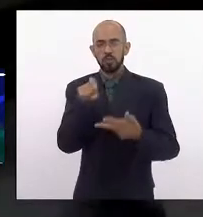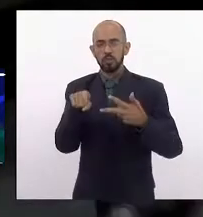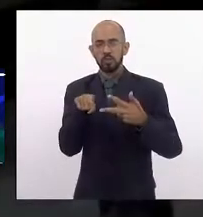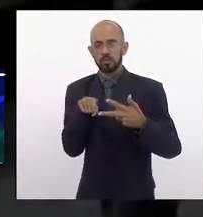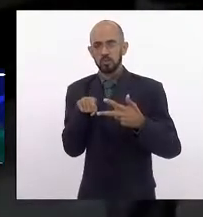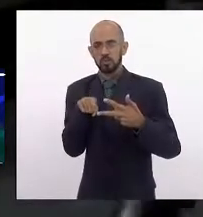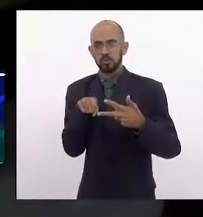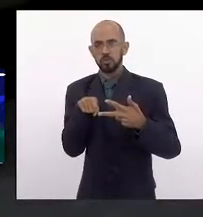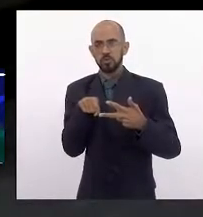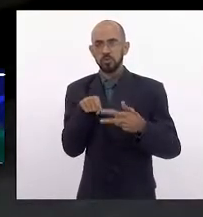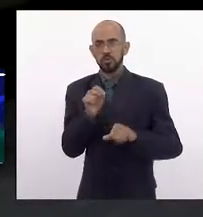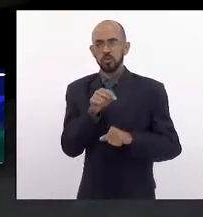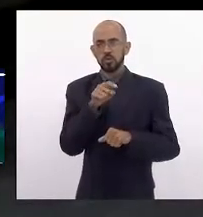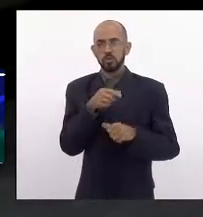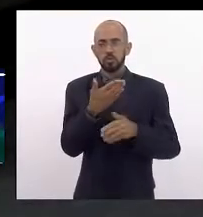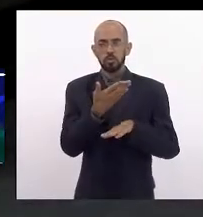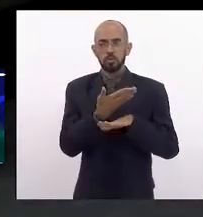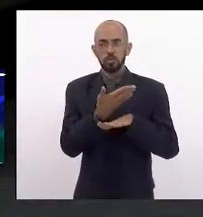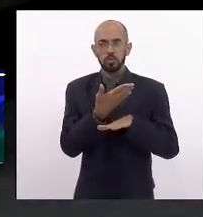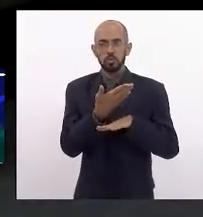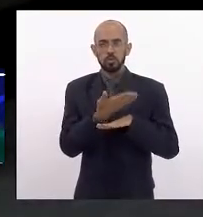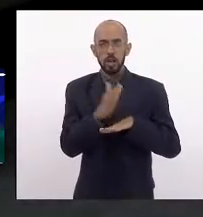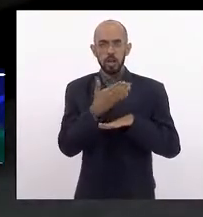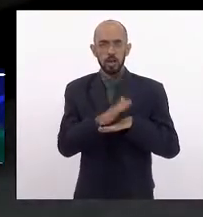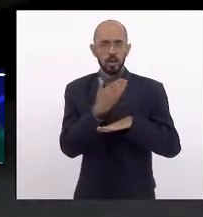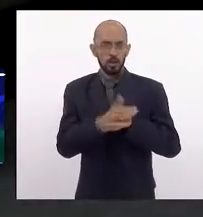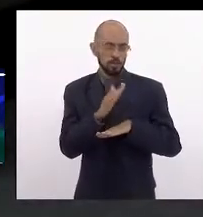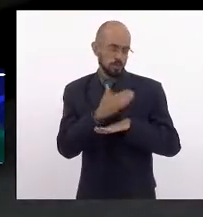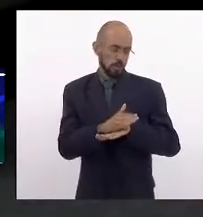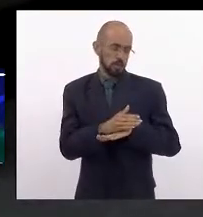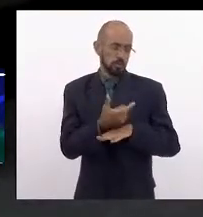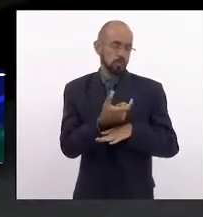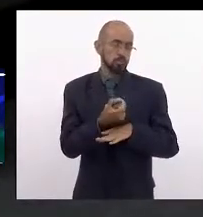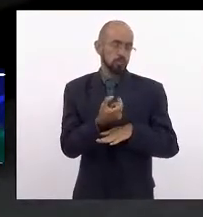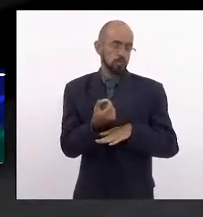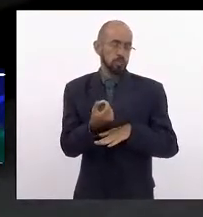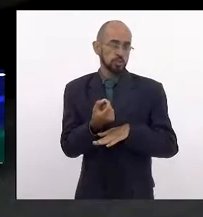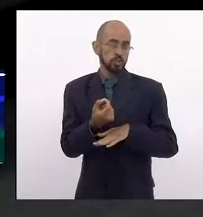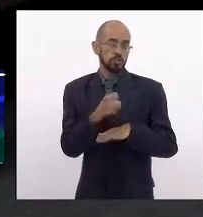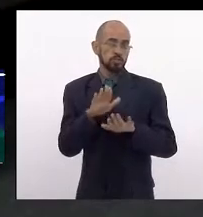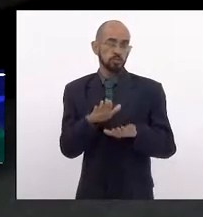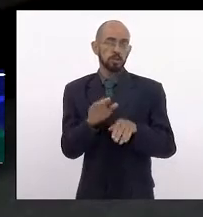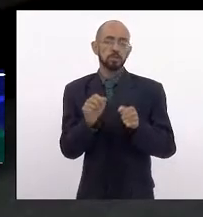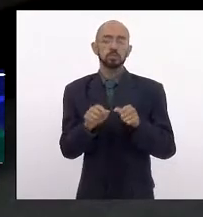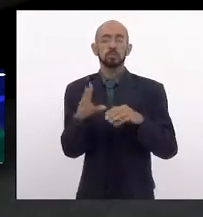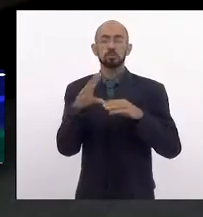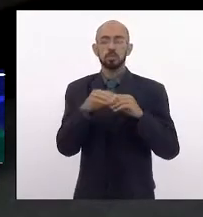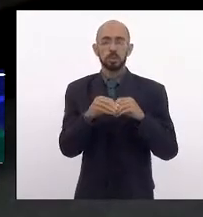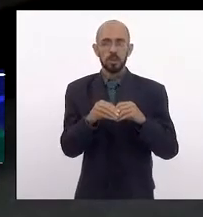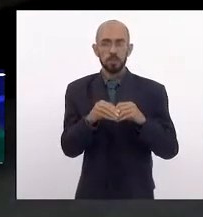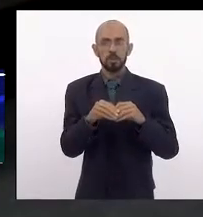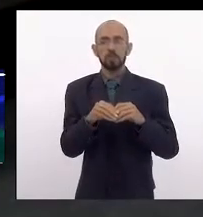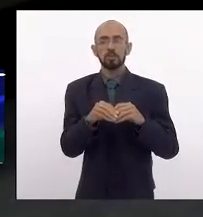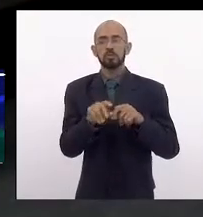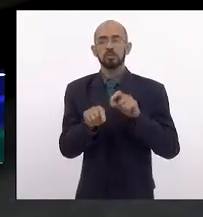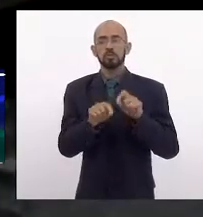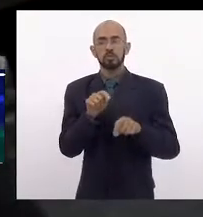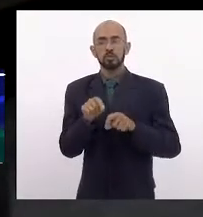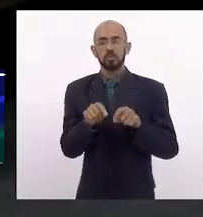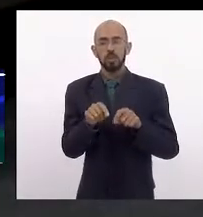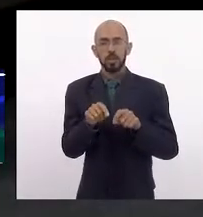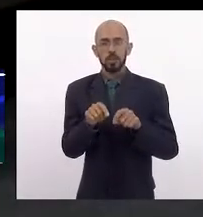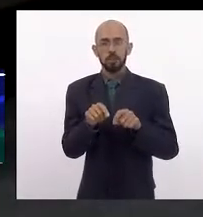do exercício 2020 adicionalmente o fracionamento dos pareceres